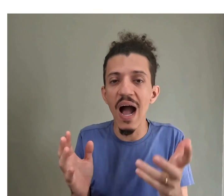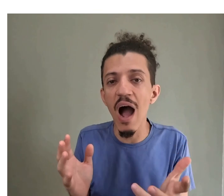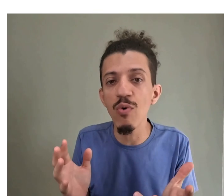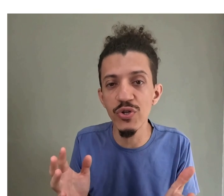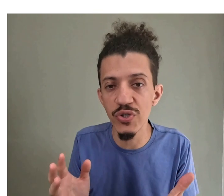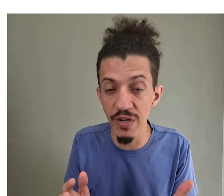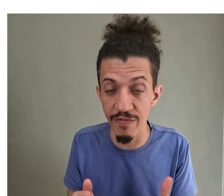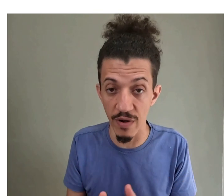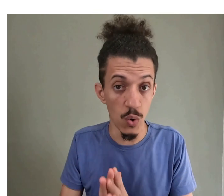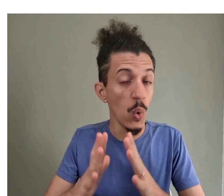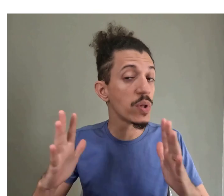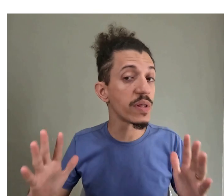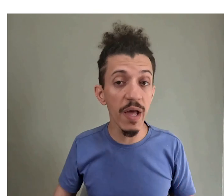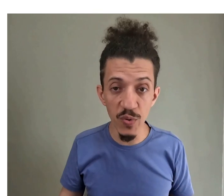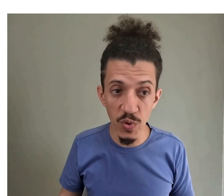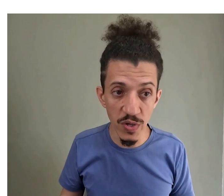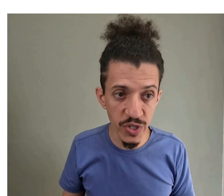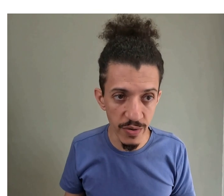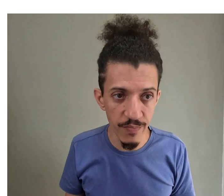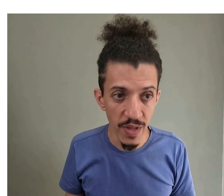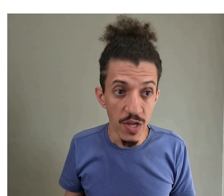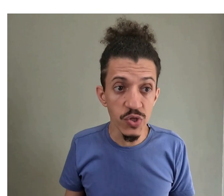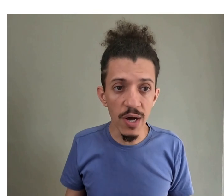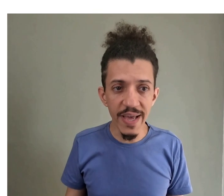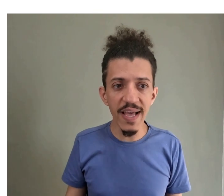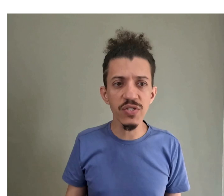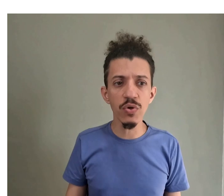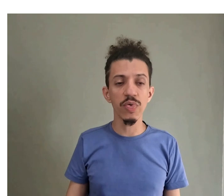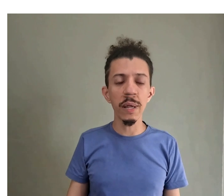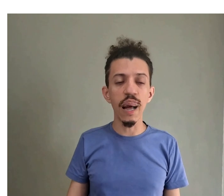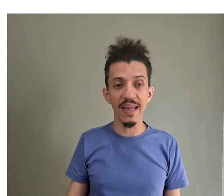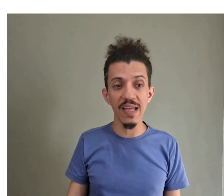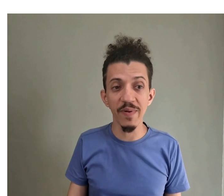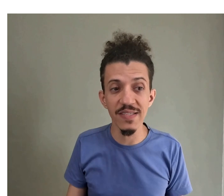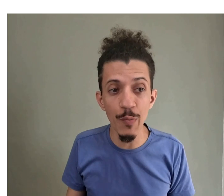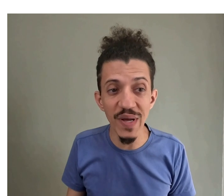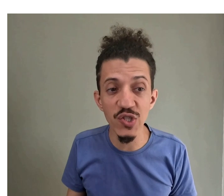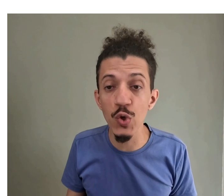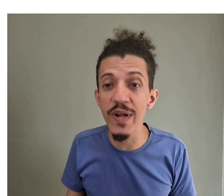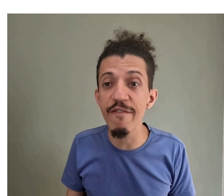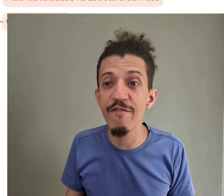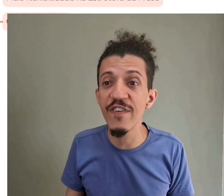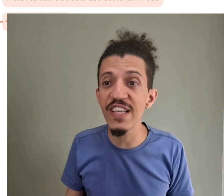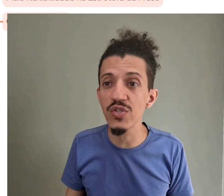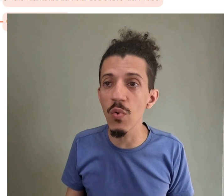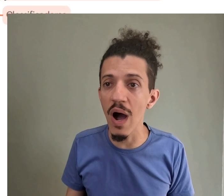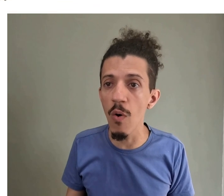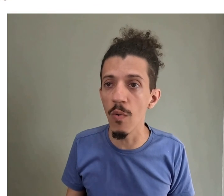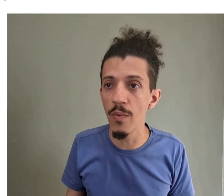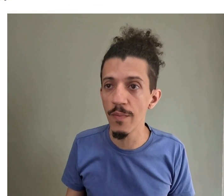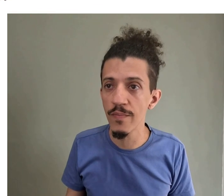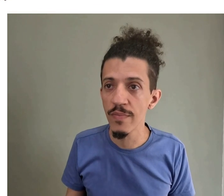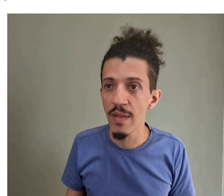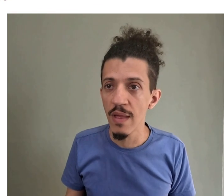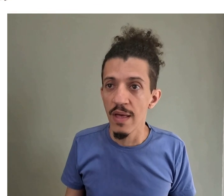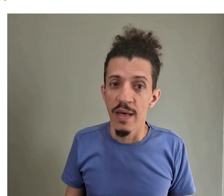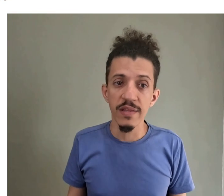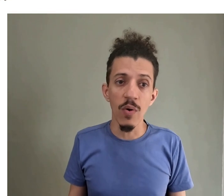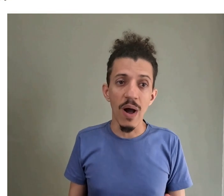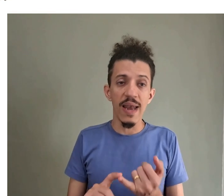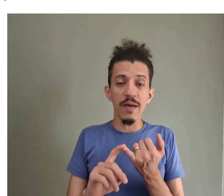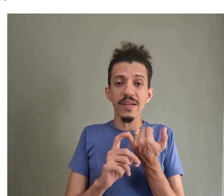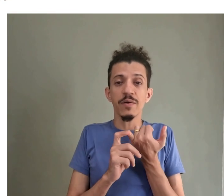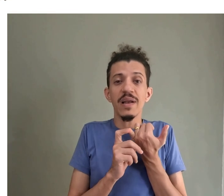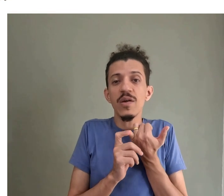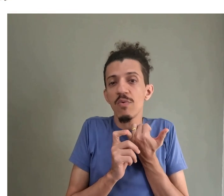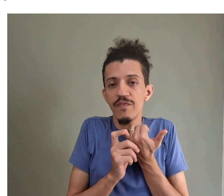lógica auditiva o tempo todinho. Só que a estrutura da Libras é uma estrutura visual. Então,